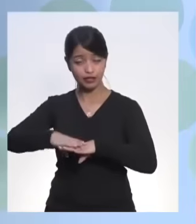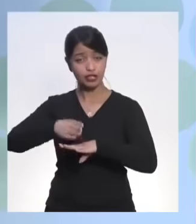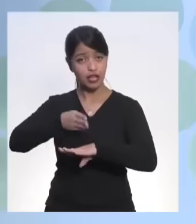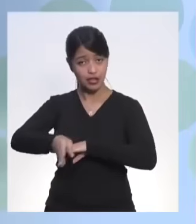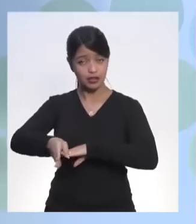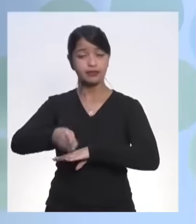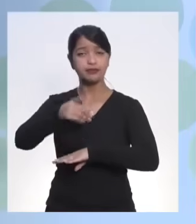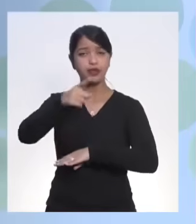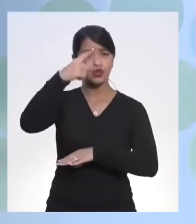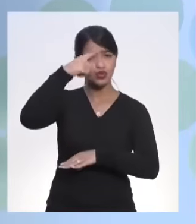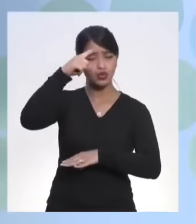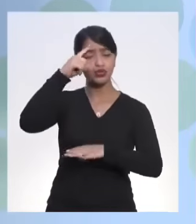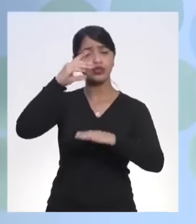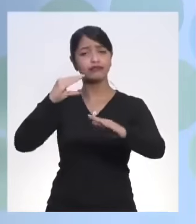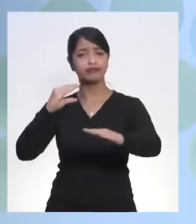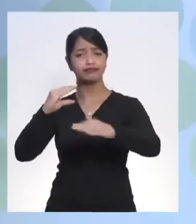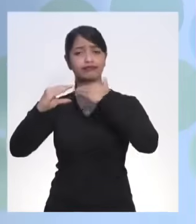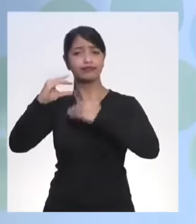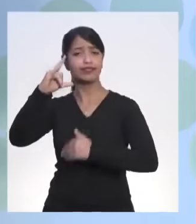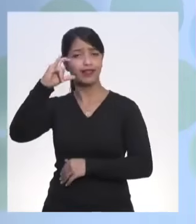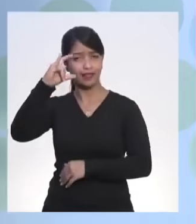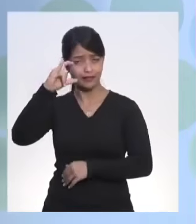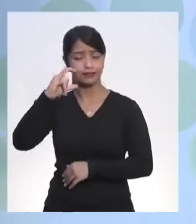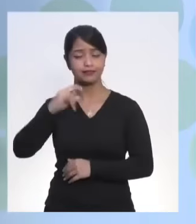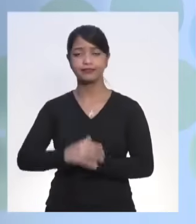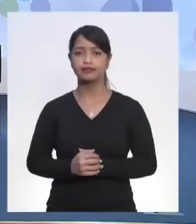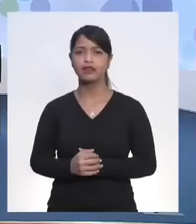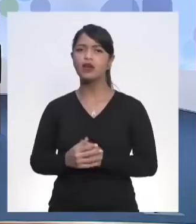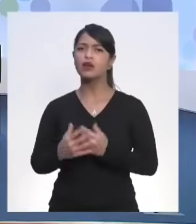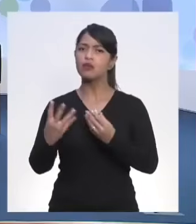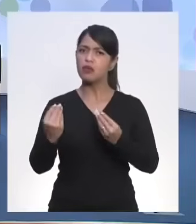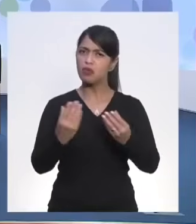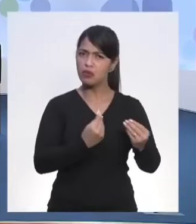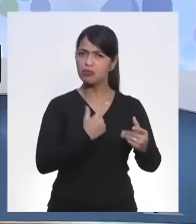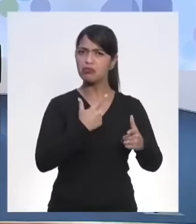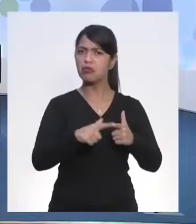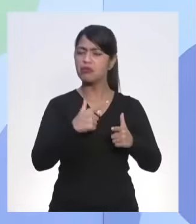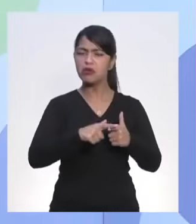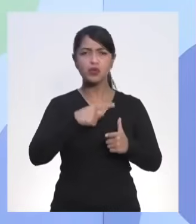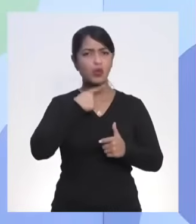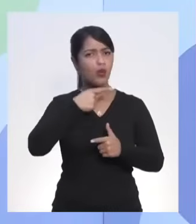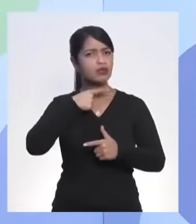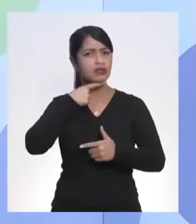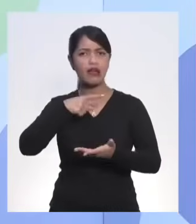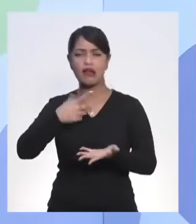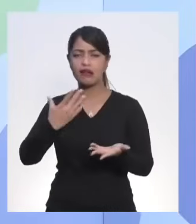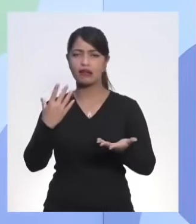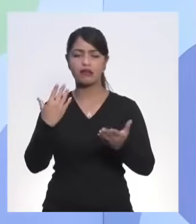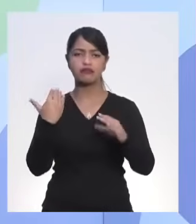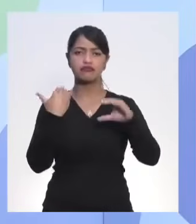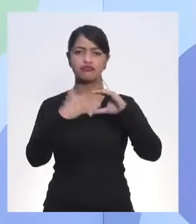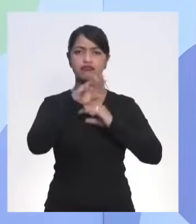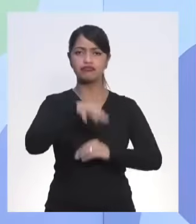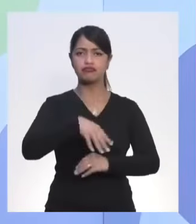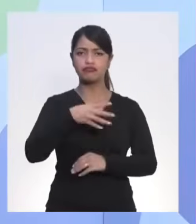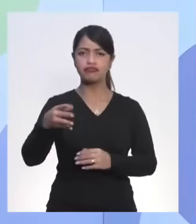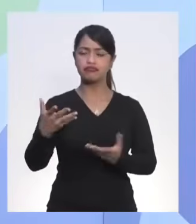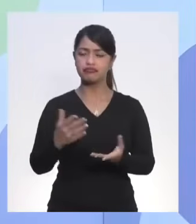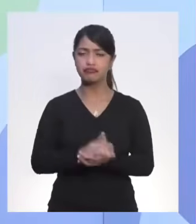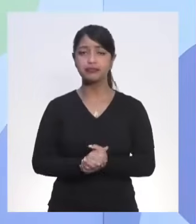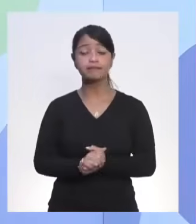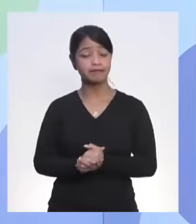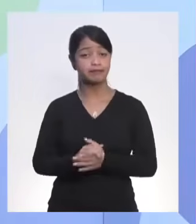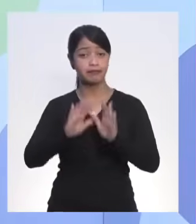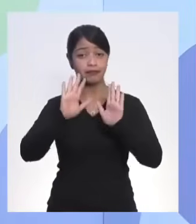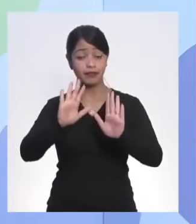para colocar a relação. Muitos tiveram esse problema, Lê. E lembrando que, na verdade, o e-mail com a planilha é